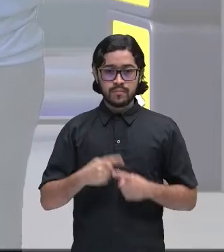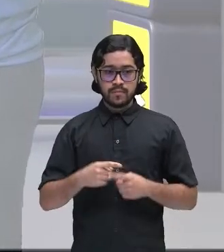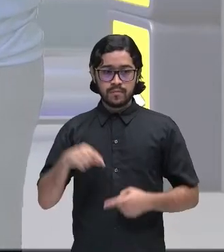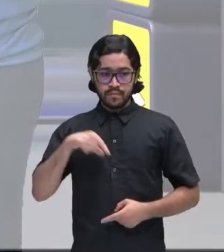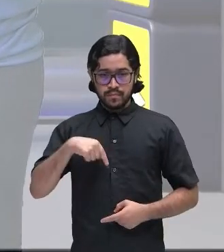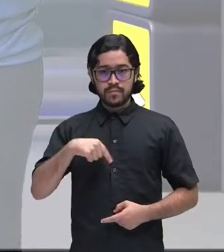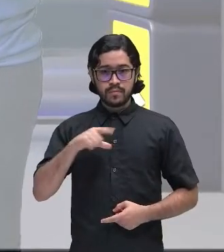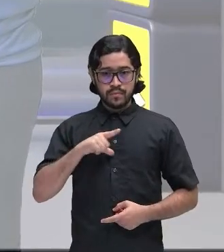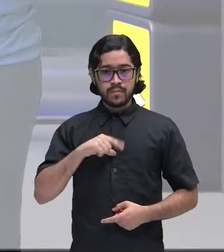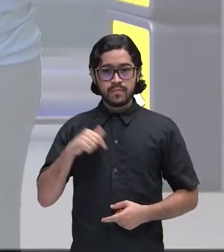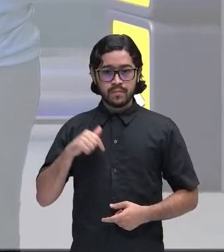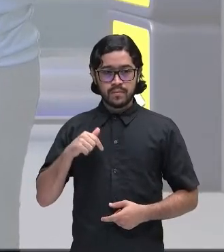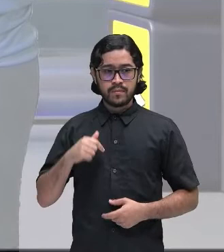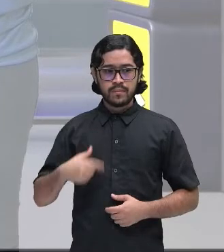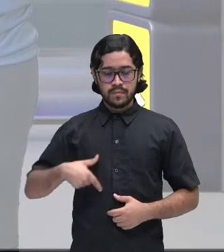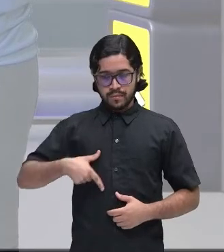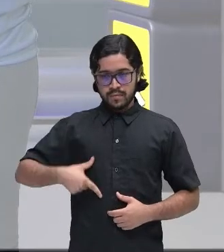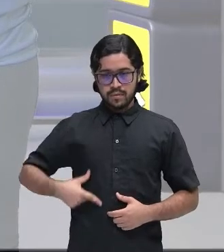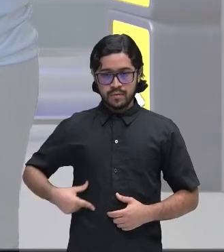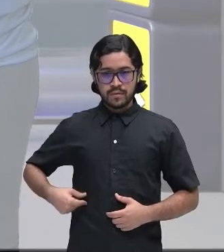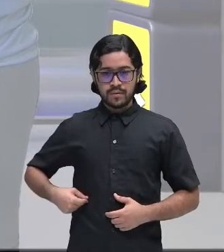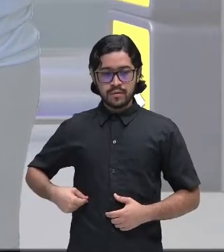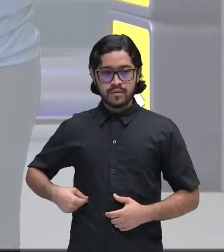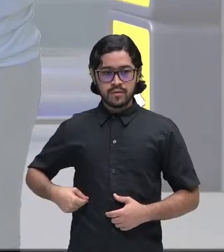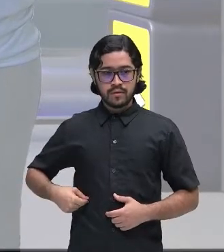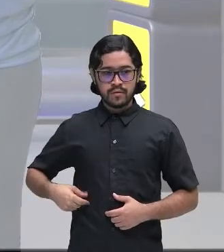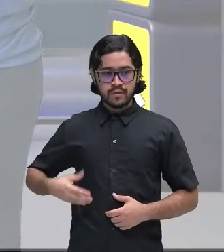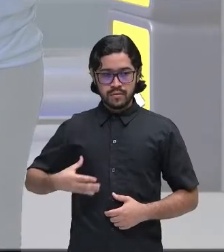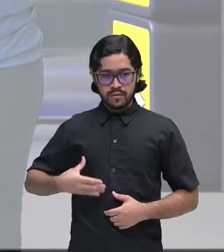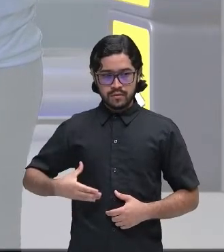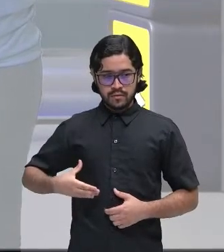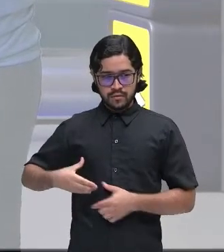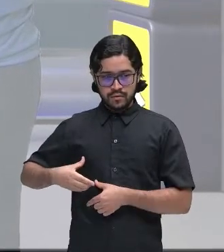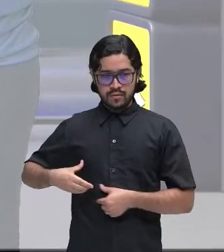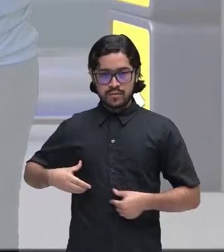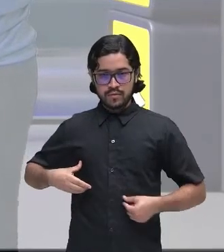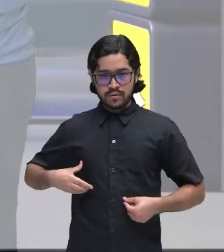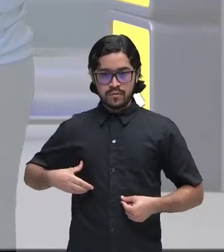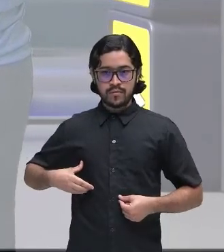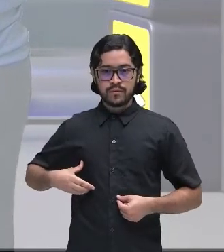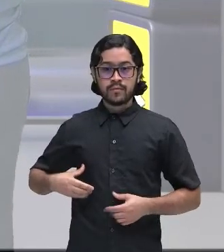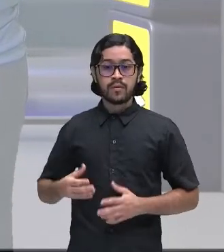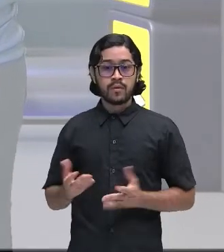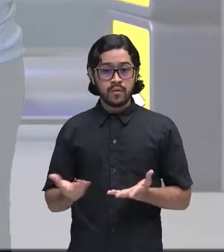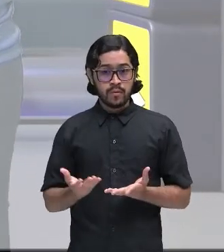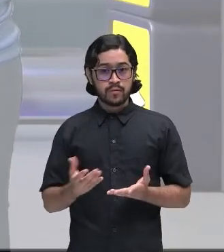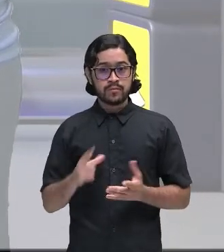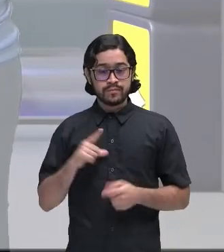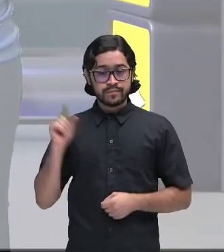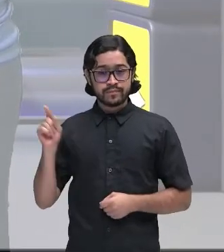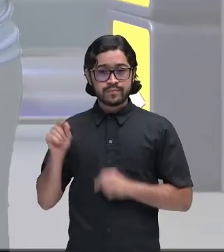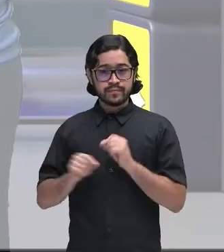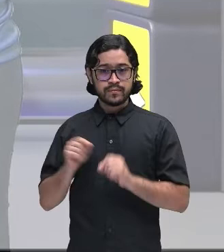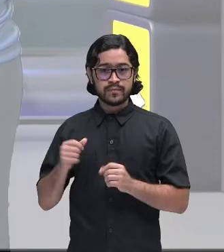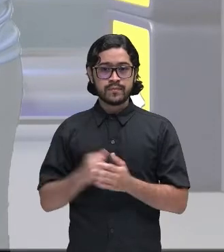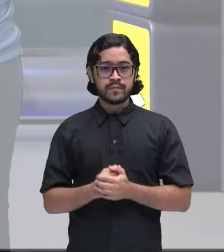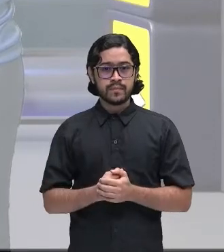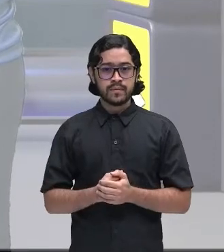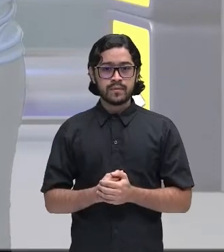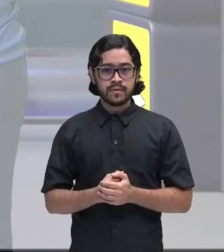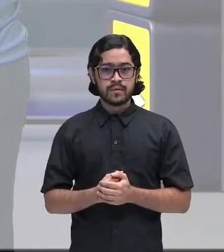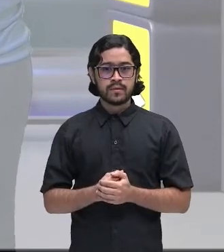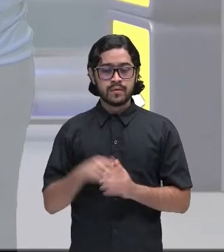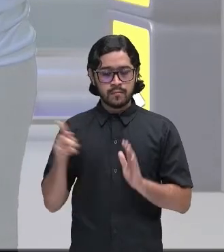enzimas produzidas pelo pâncreas. Porém, essas enzimas que estão aparecendo para vocês agora, elas são produzidas diretamente